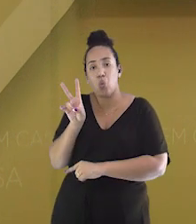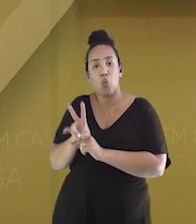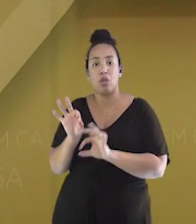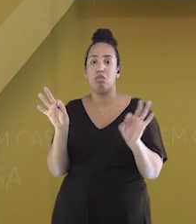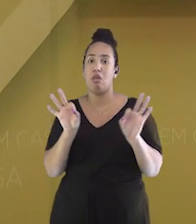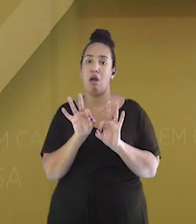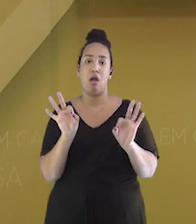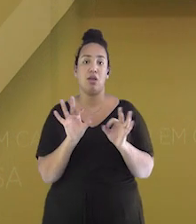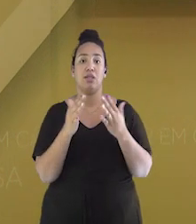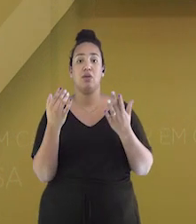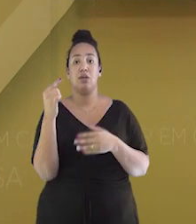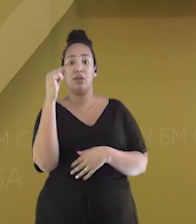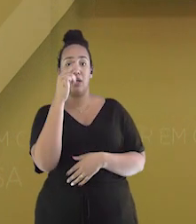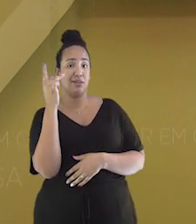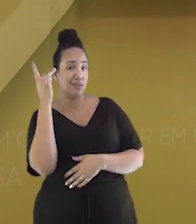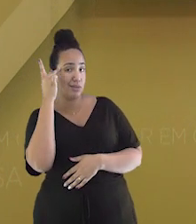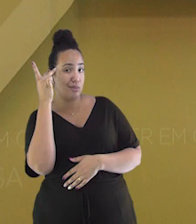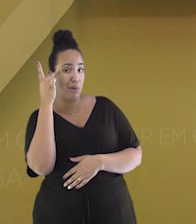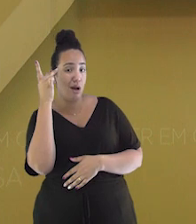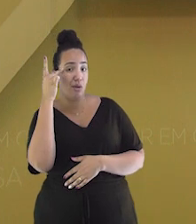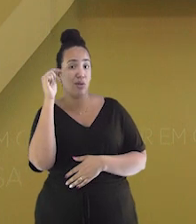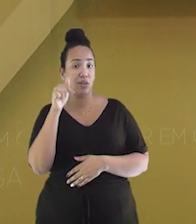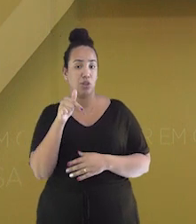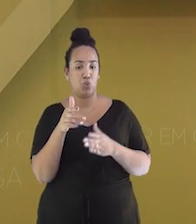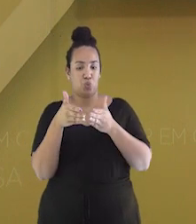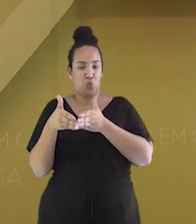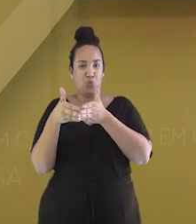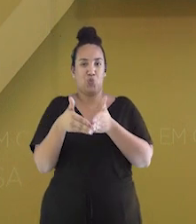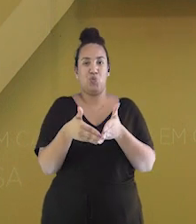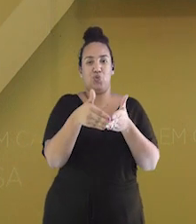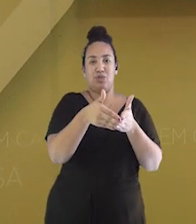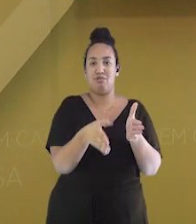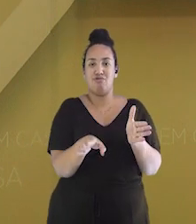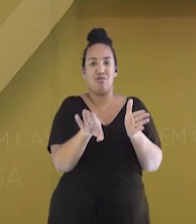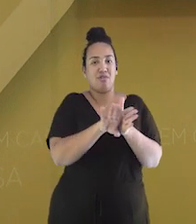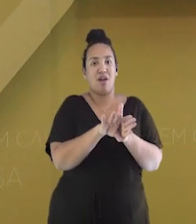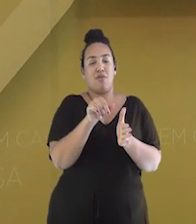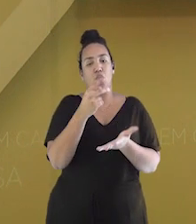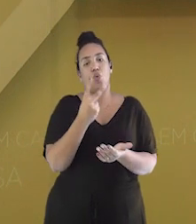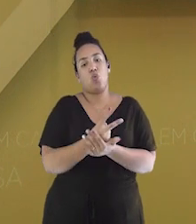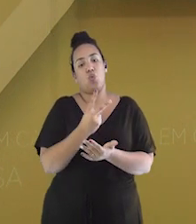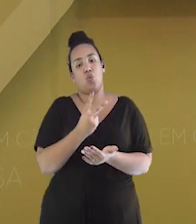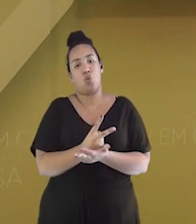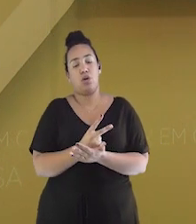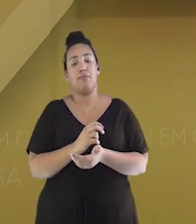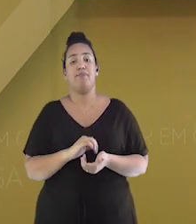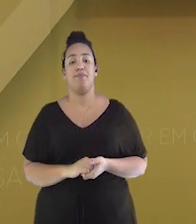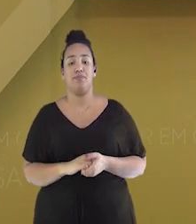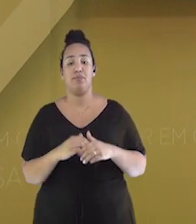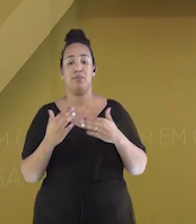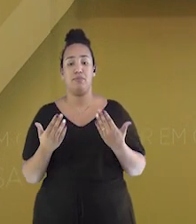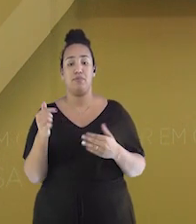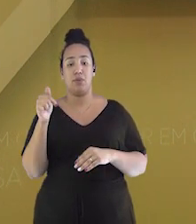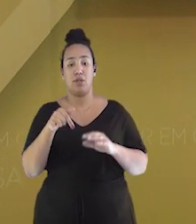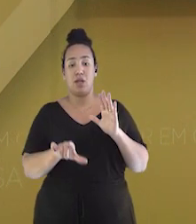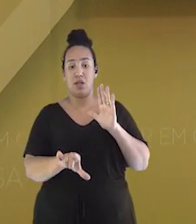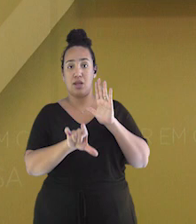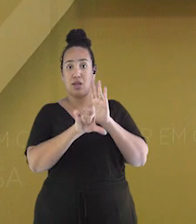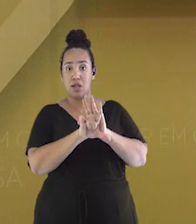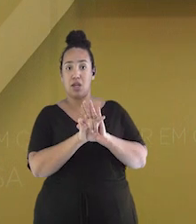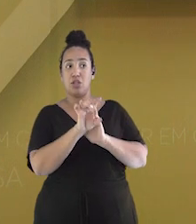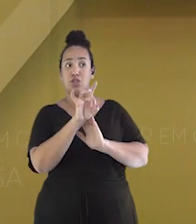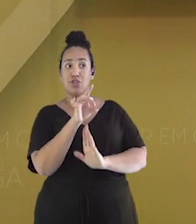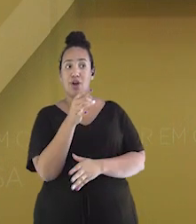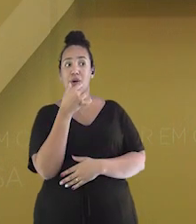de Santos e Paranaguá de traficar escravos. Foi nesse contexto que surgiu a expressão Lei para Inglês